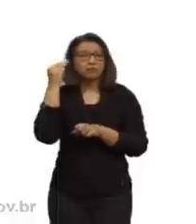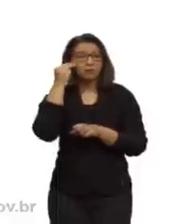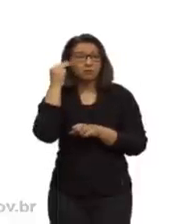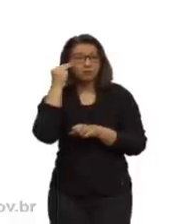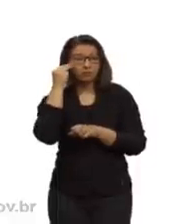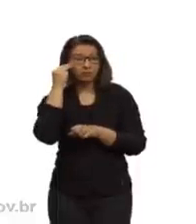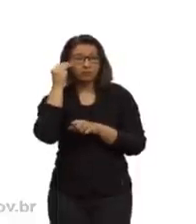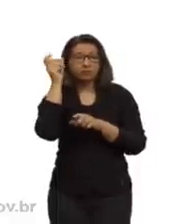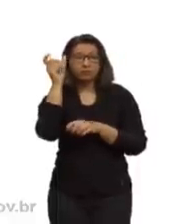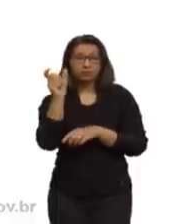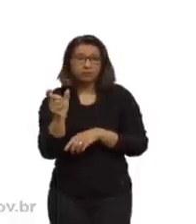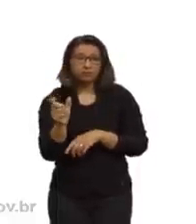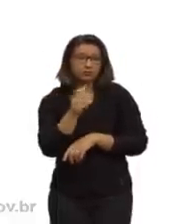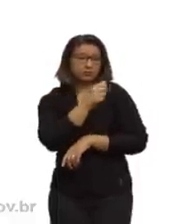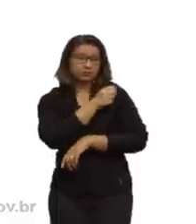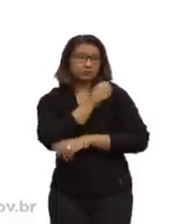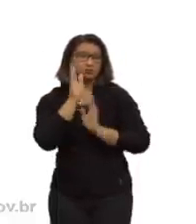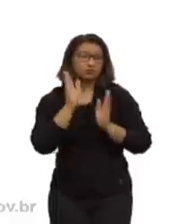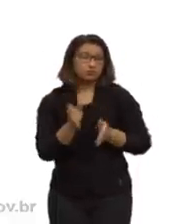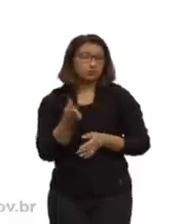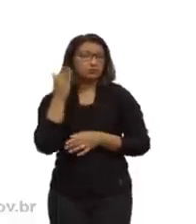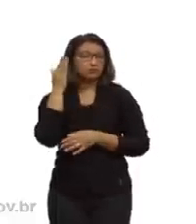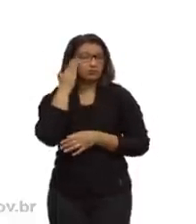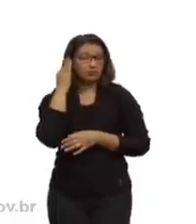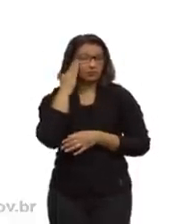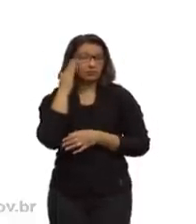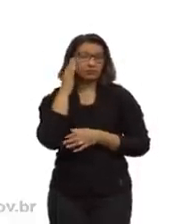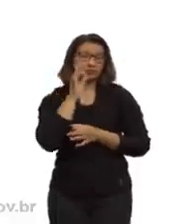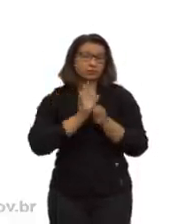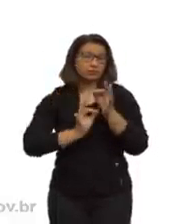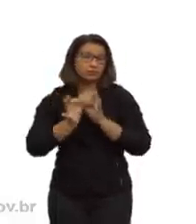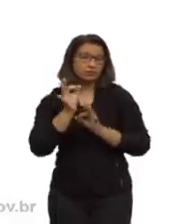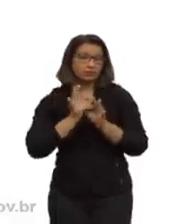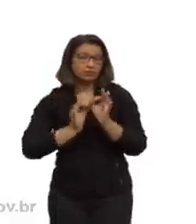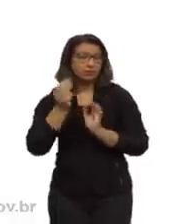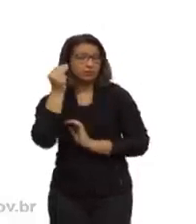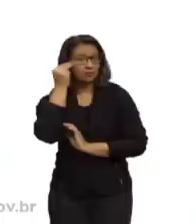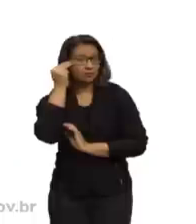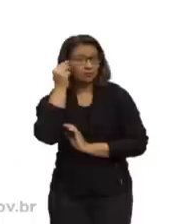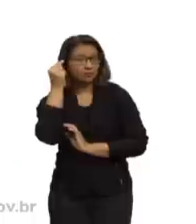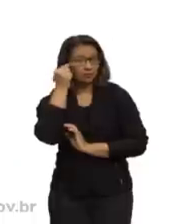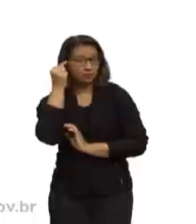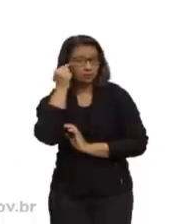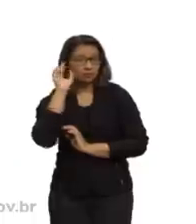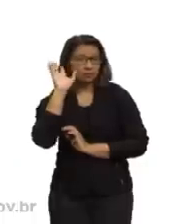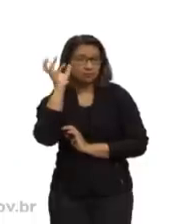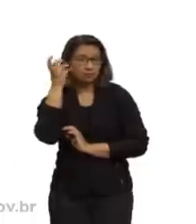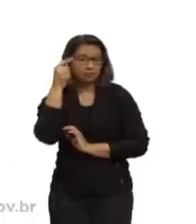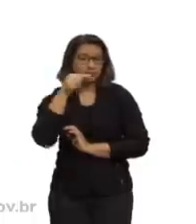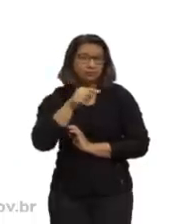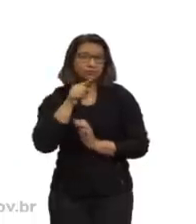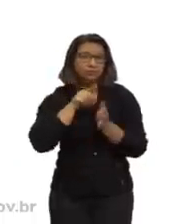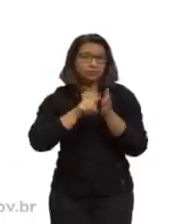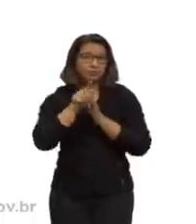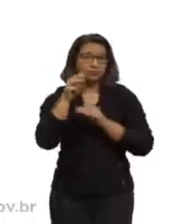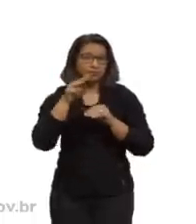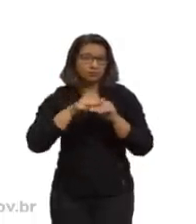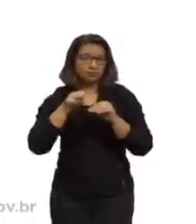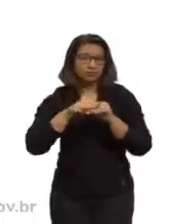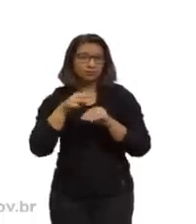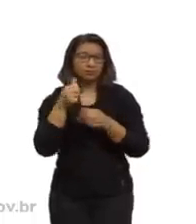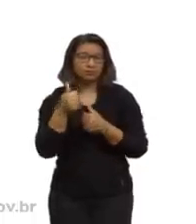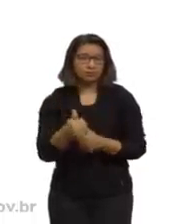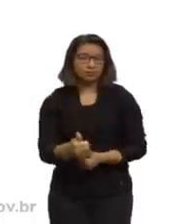estão adiante lá na sua organização do pensamento para resolver essas questões de matemática, tá